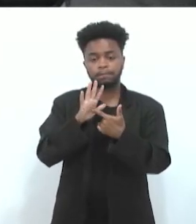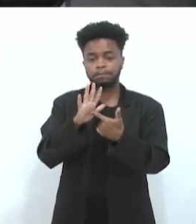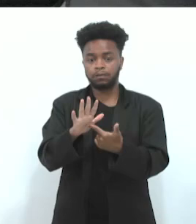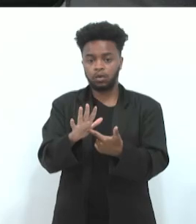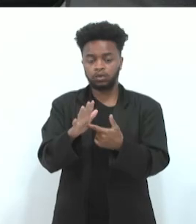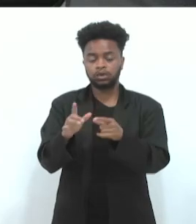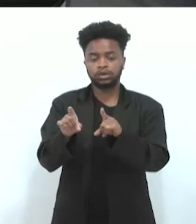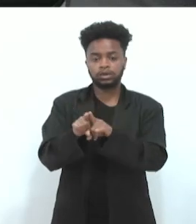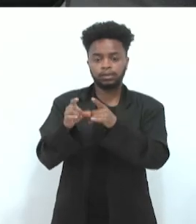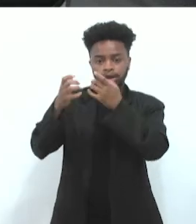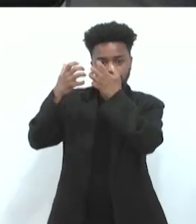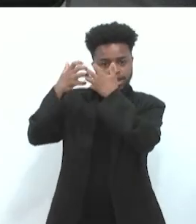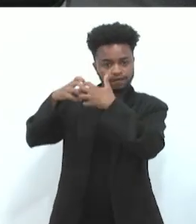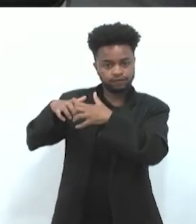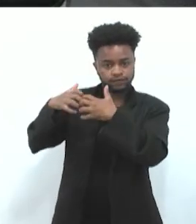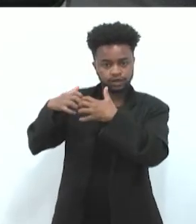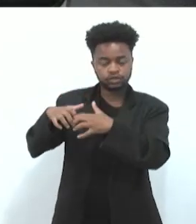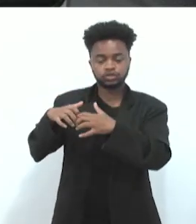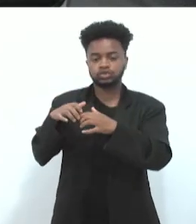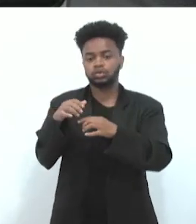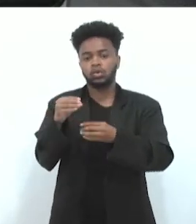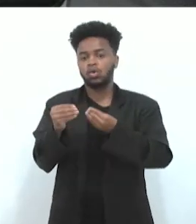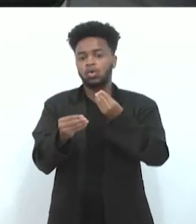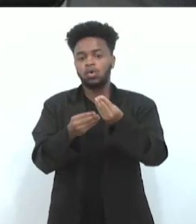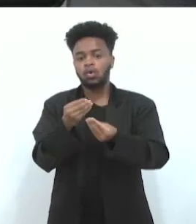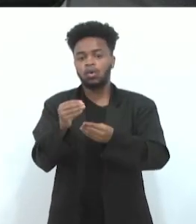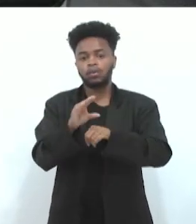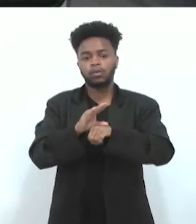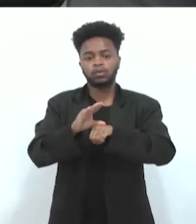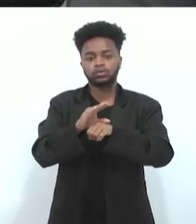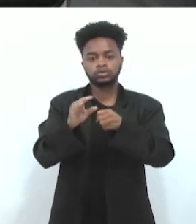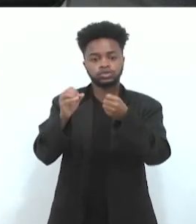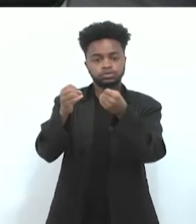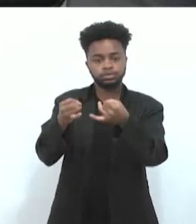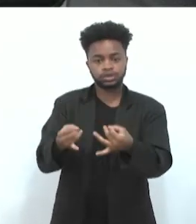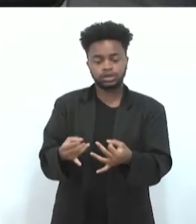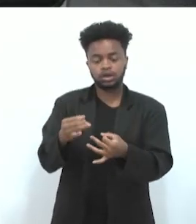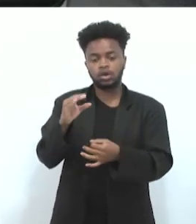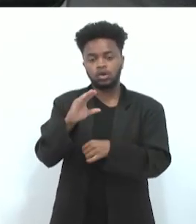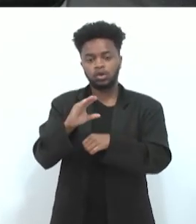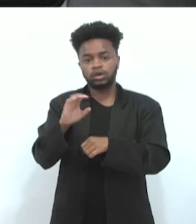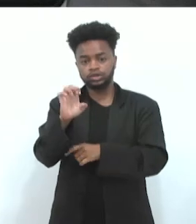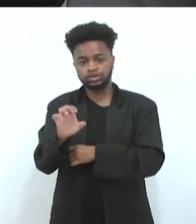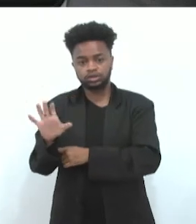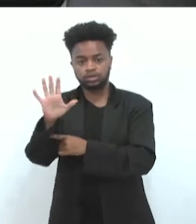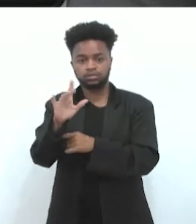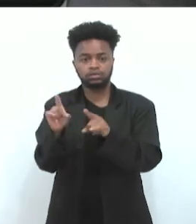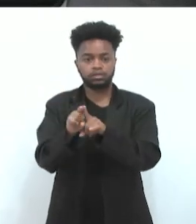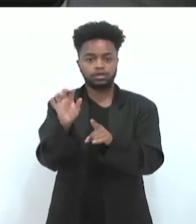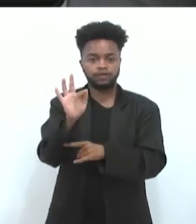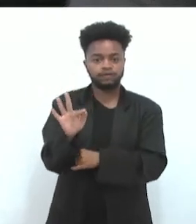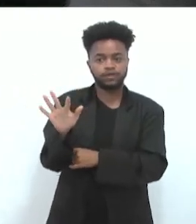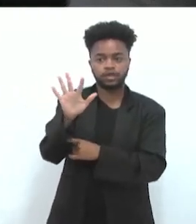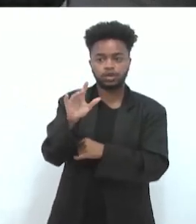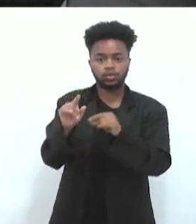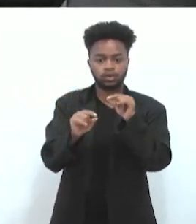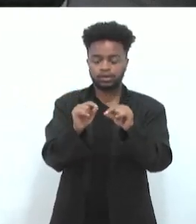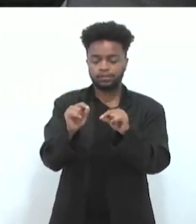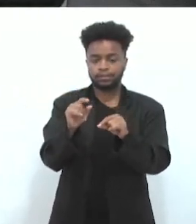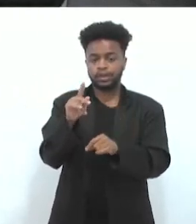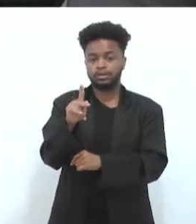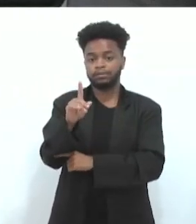também refletindo, né, o que diz as constituições estadual e federal, é que o